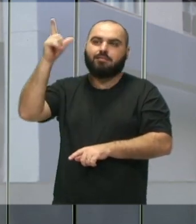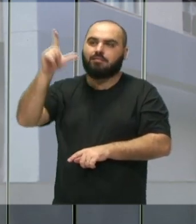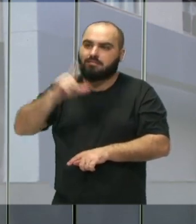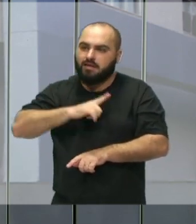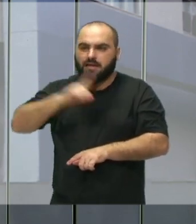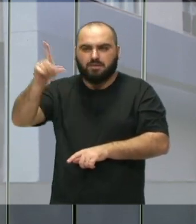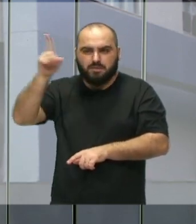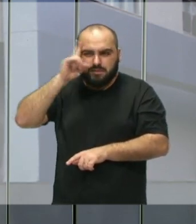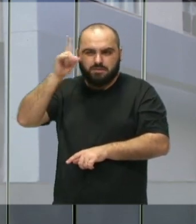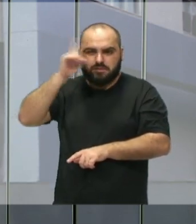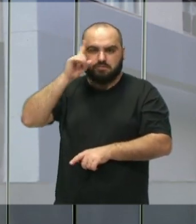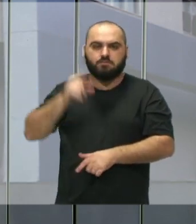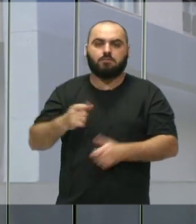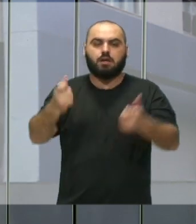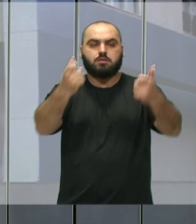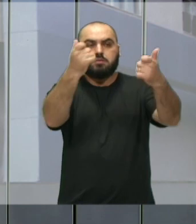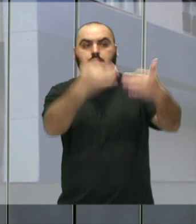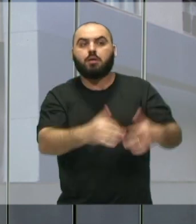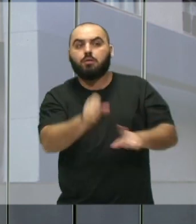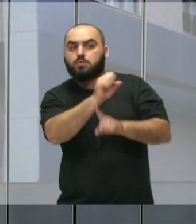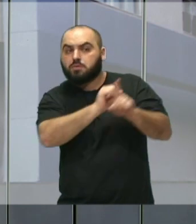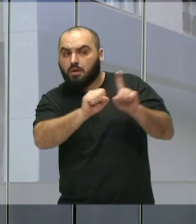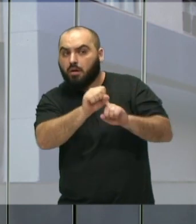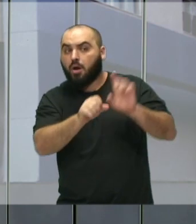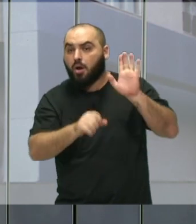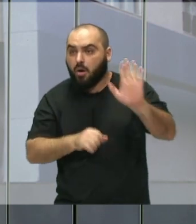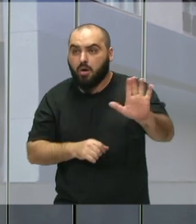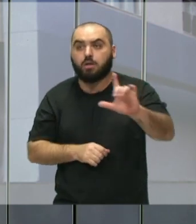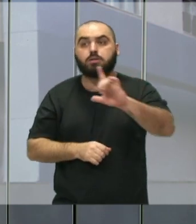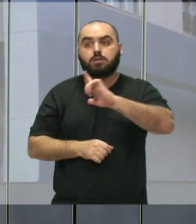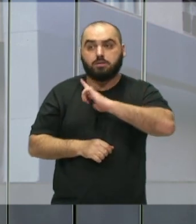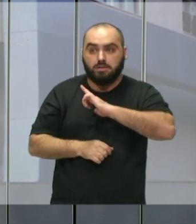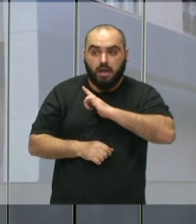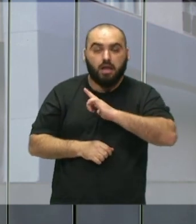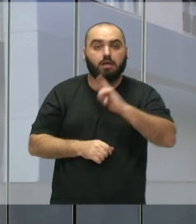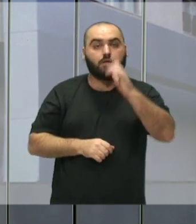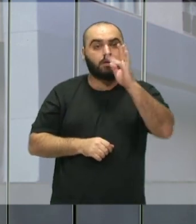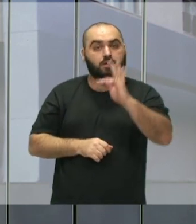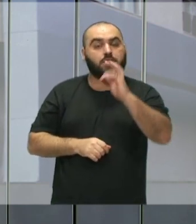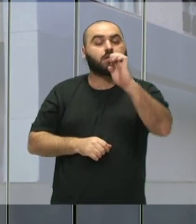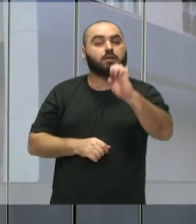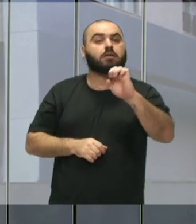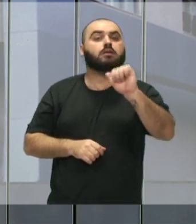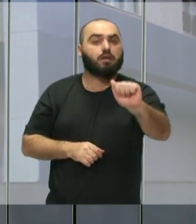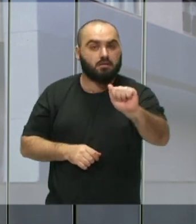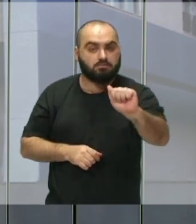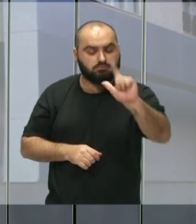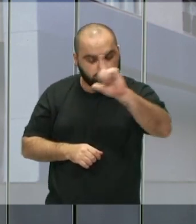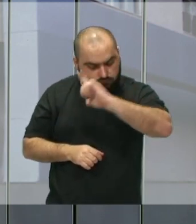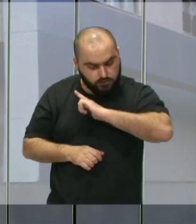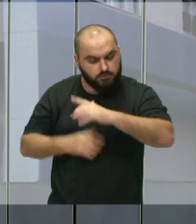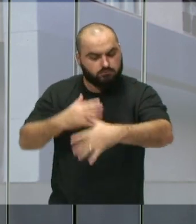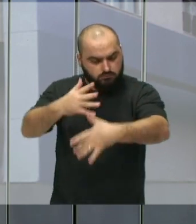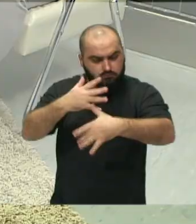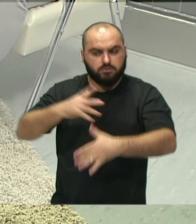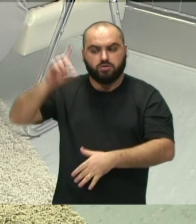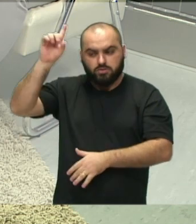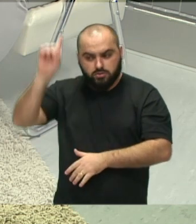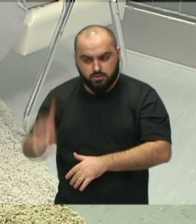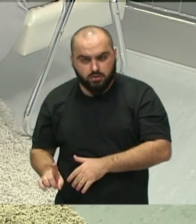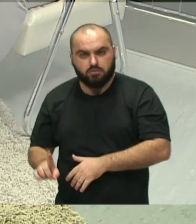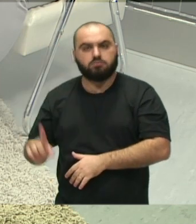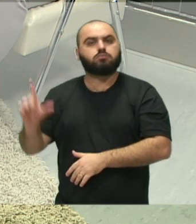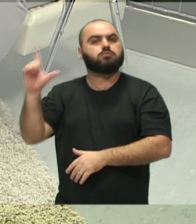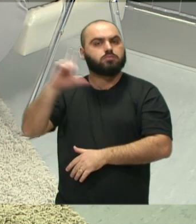nos dias de hoje, dizendo para a sociedade, olha, existe o transtorno do espectro autista, tem direitos,